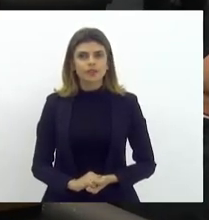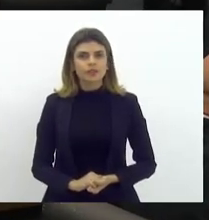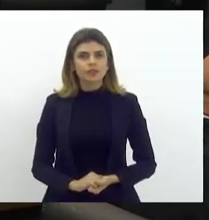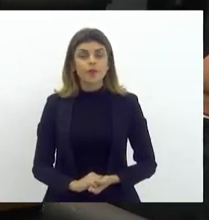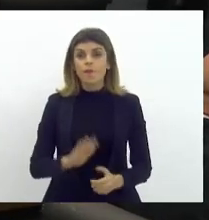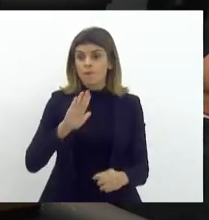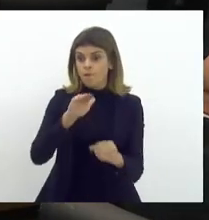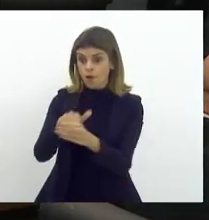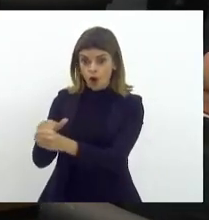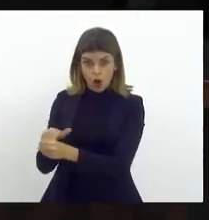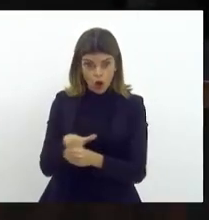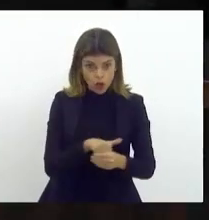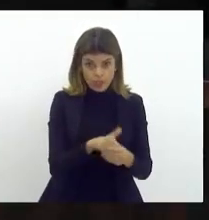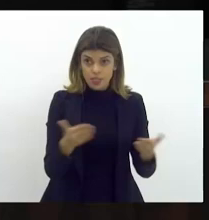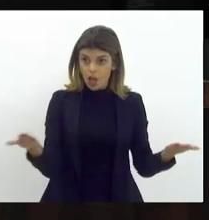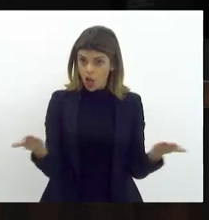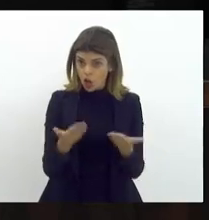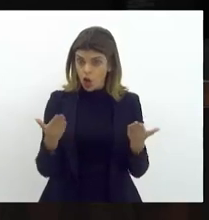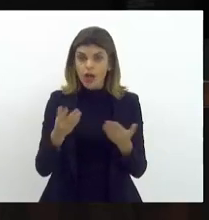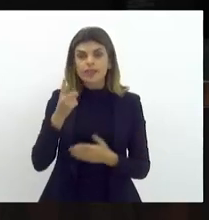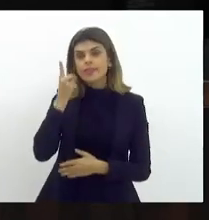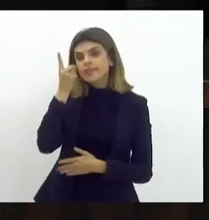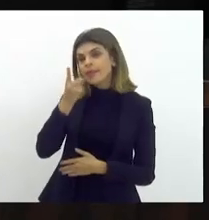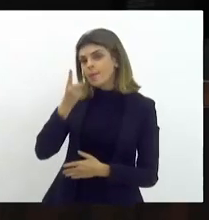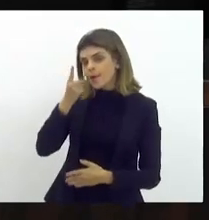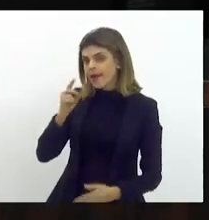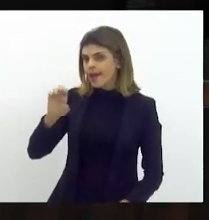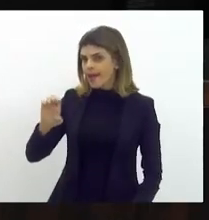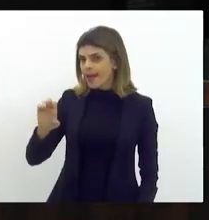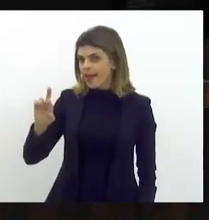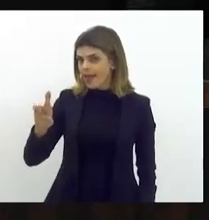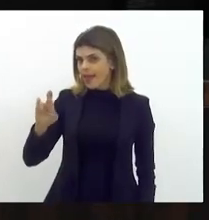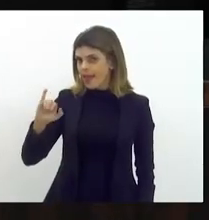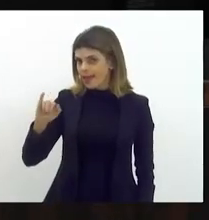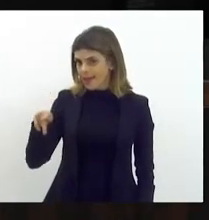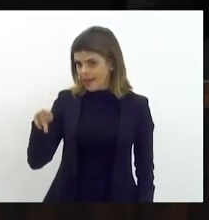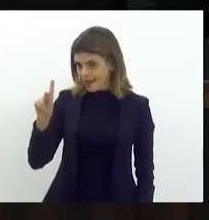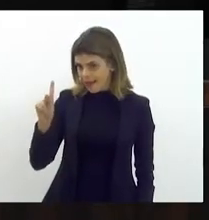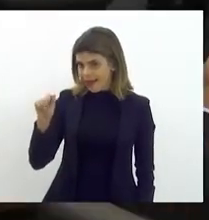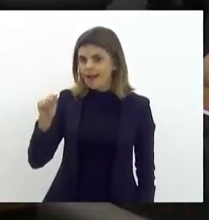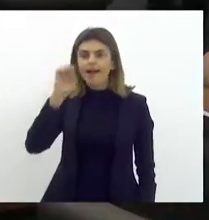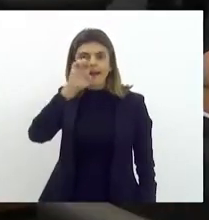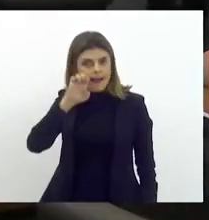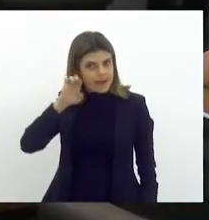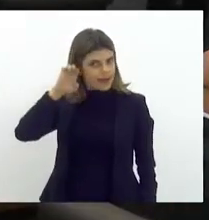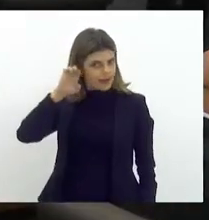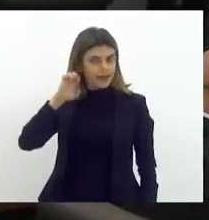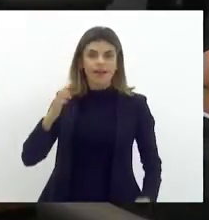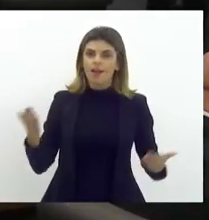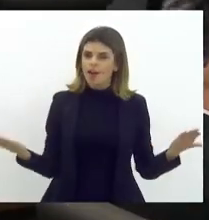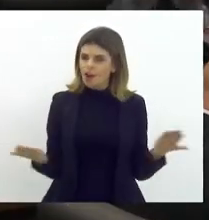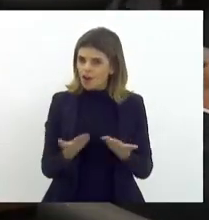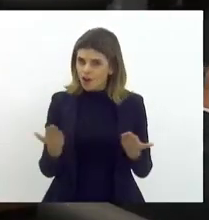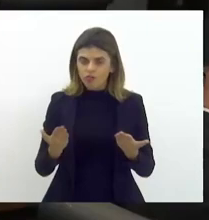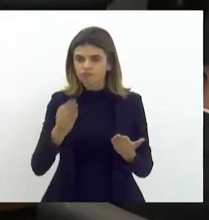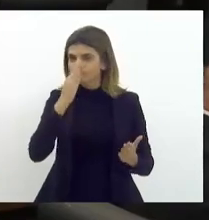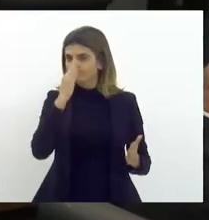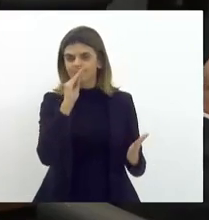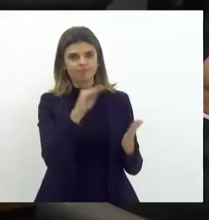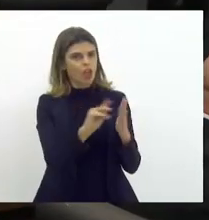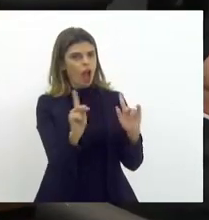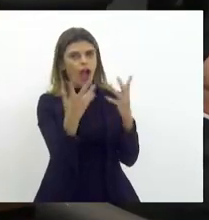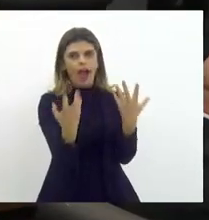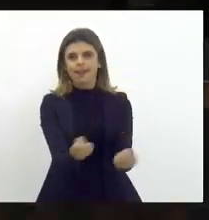em votação destaques da deputada Érica takimoto senhores que a própria maneiros Como estão rejeitados